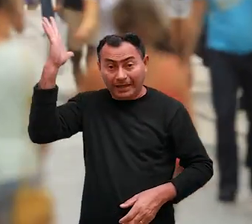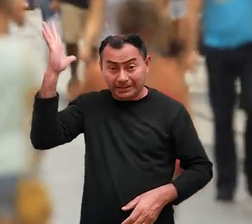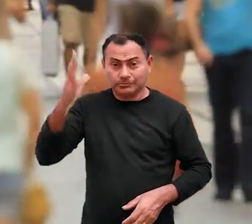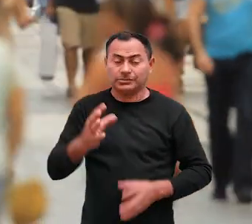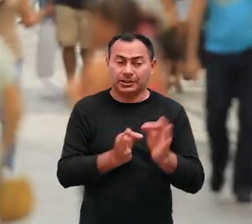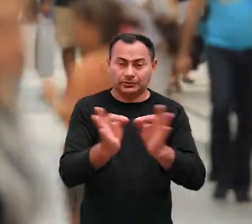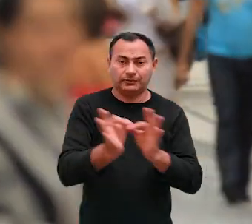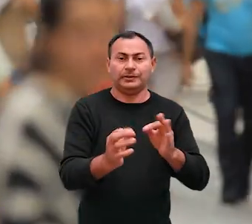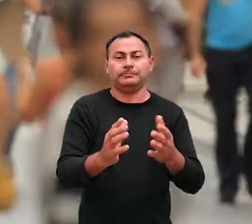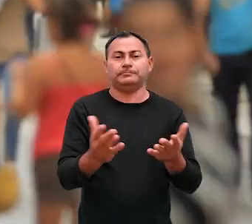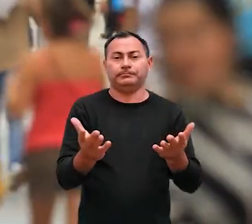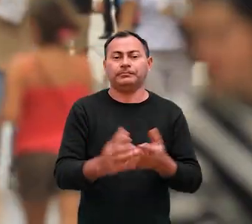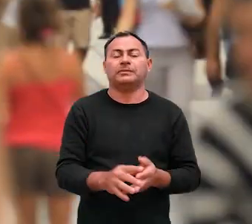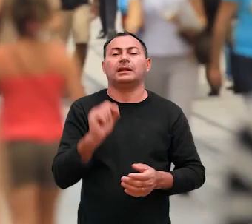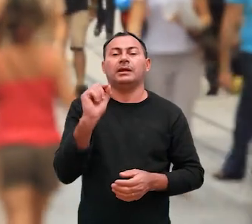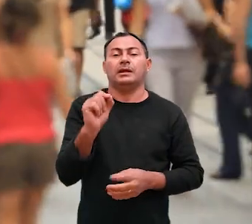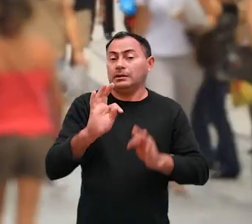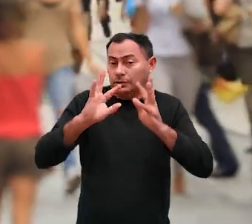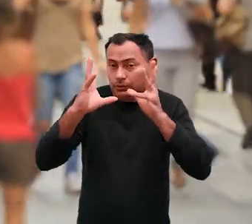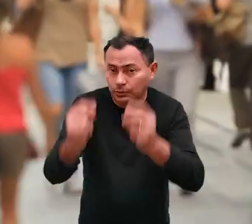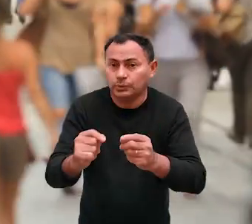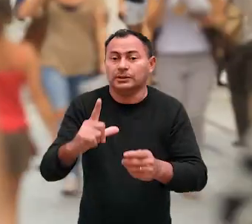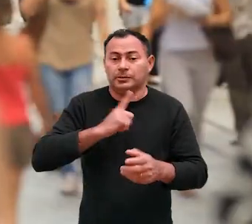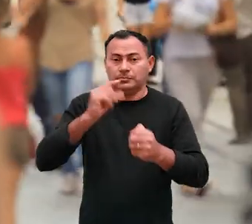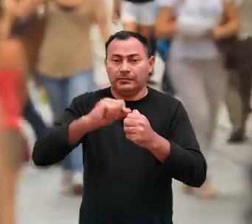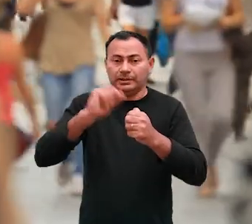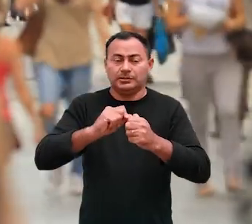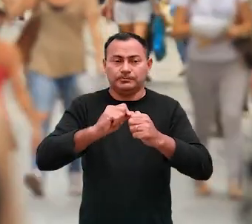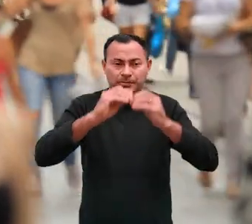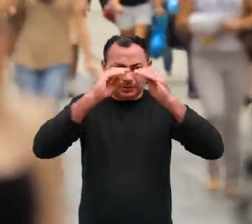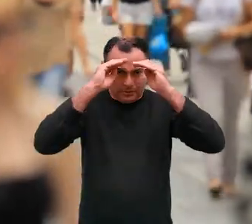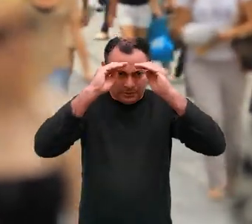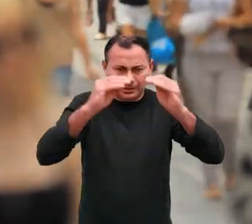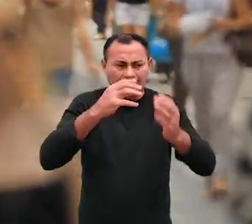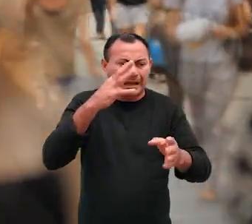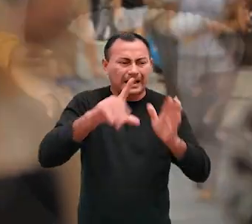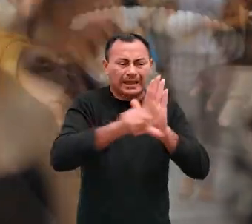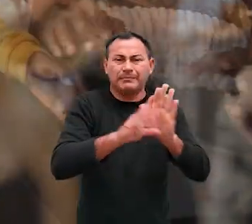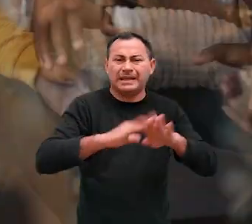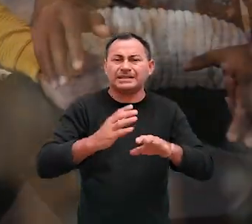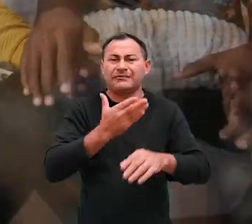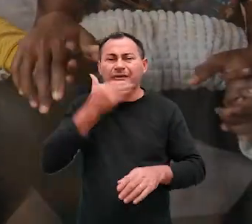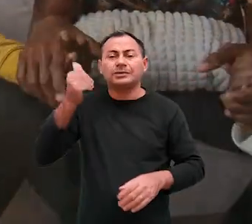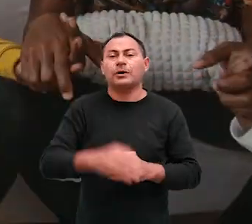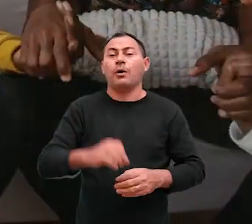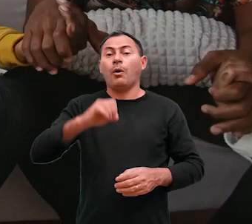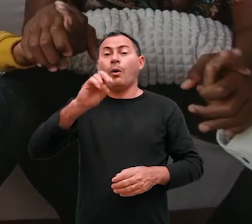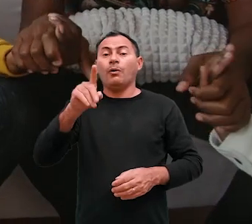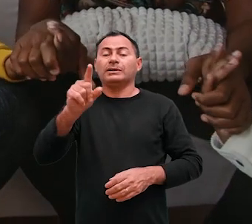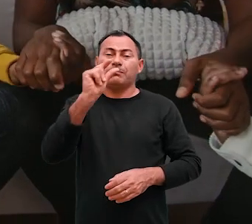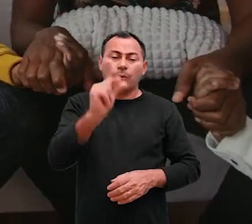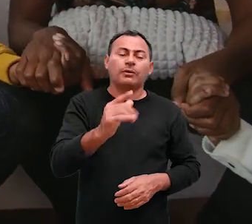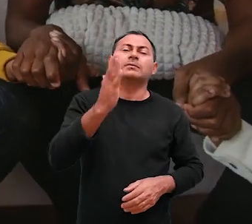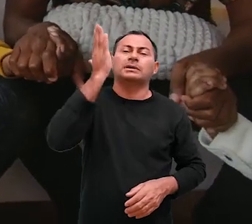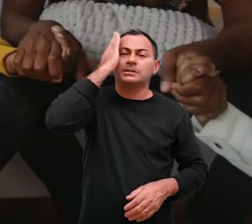fácil de ser a solução? E que tudo que tem a fazer é seguir a linha da menor resistência? Ou você é um dos